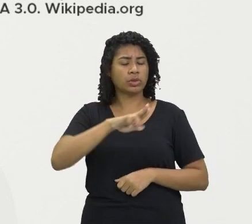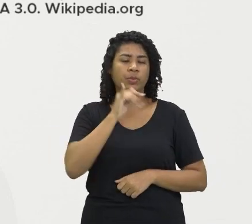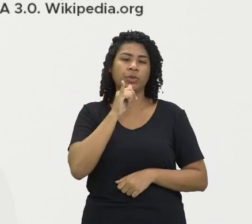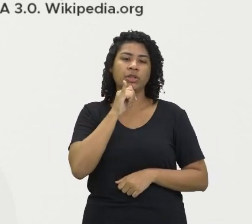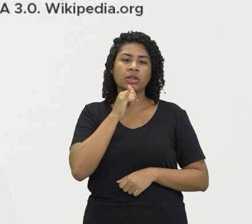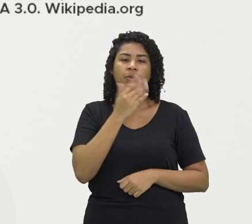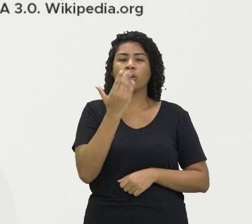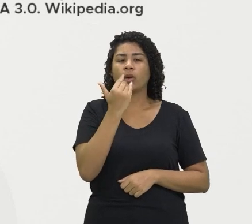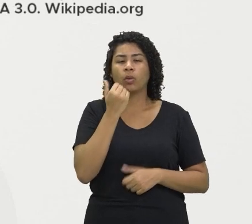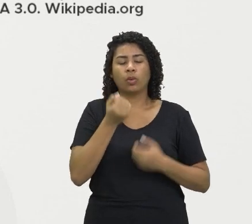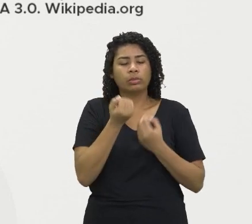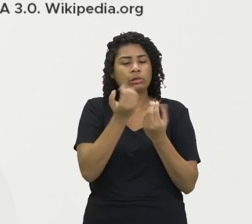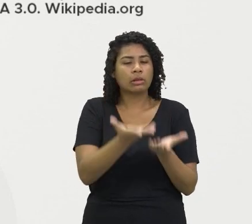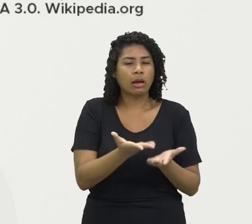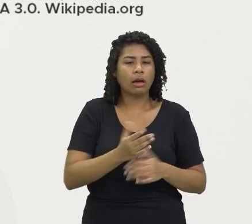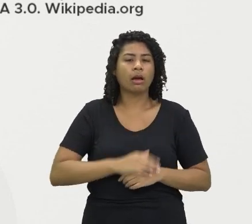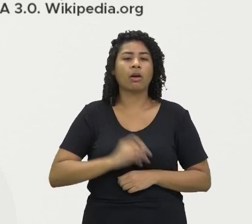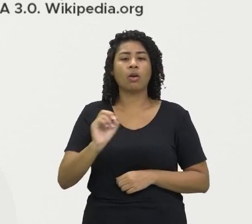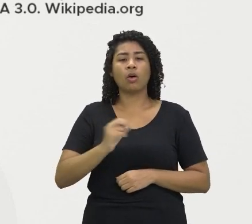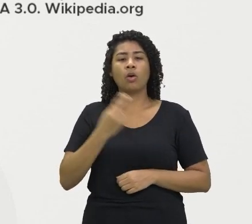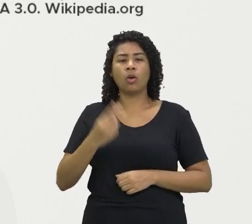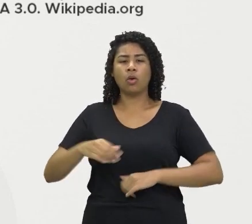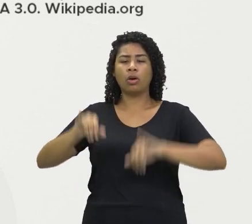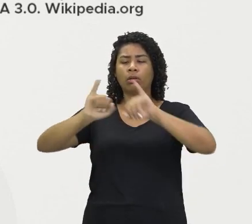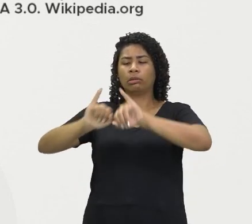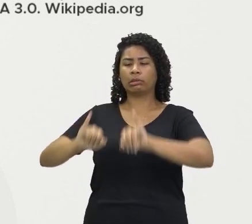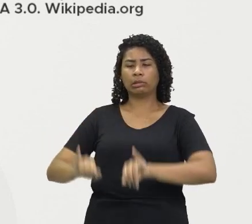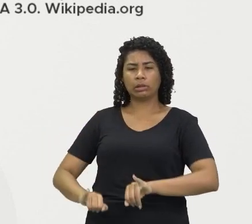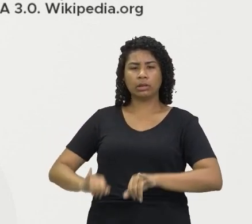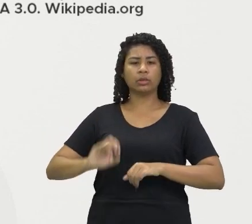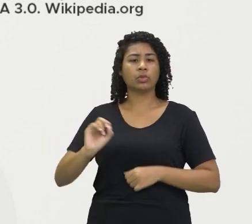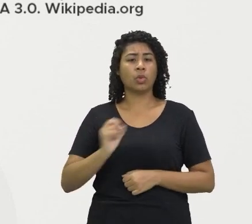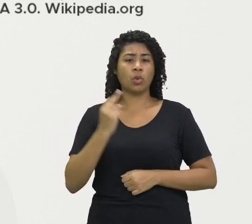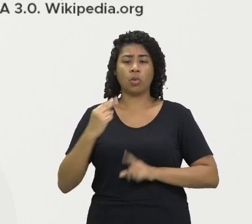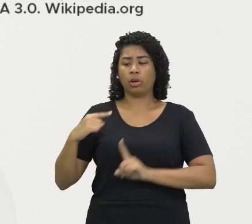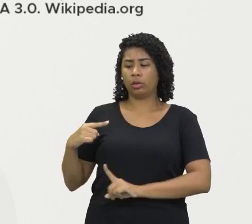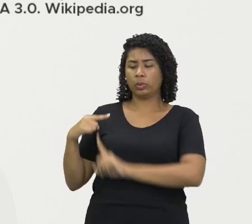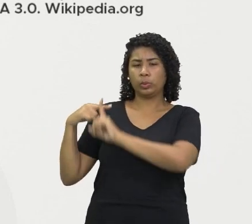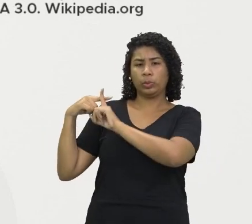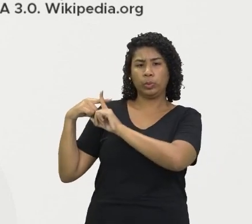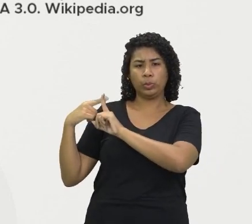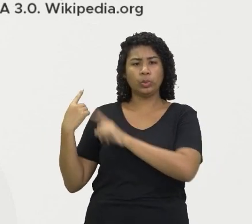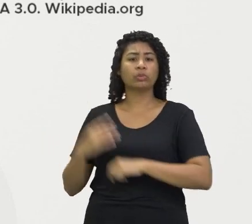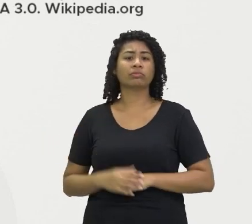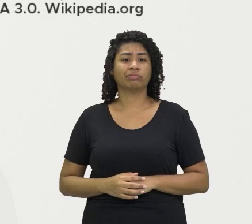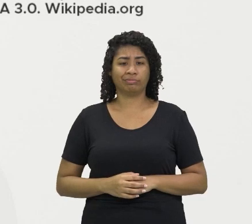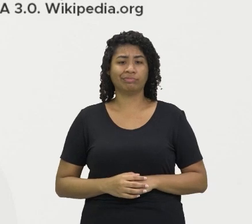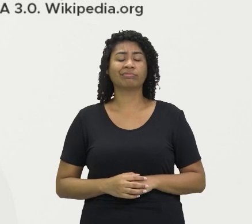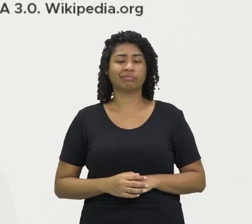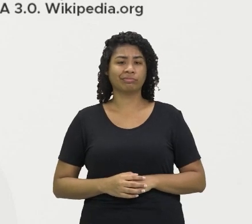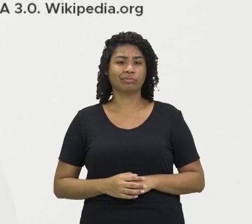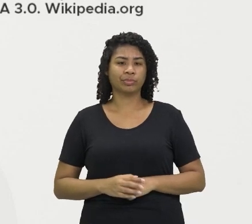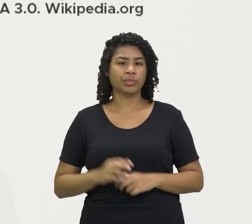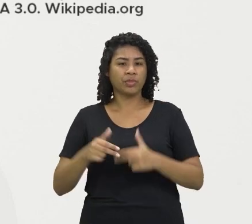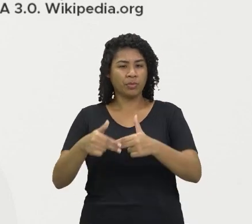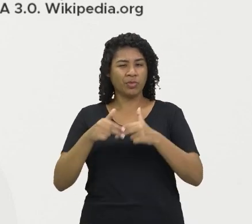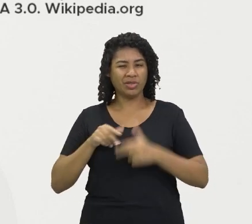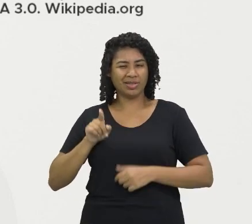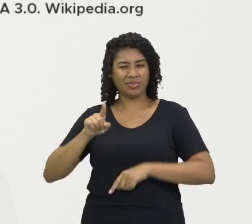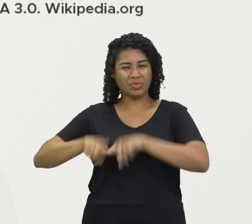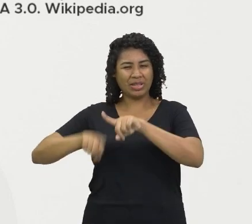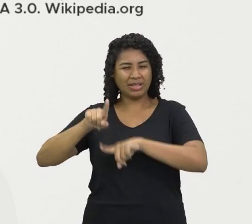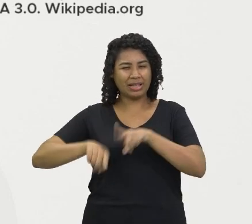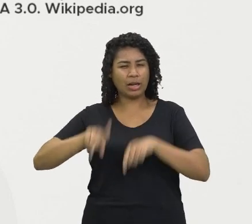oferendas, podemos pensar nas imagens dos santos, nas cruzes, mas ao mesmo tempo que esses objetos de uso